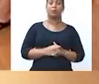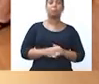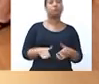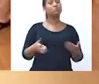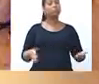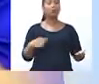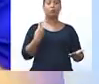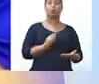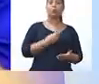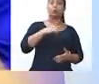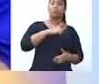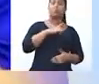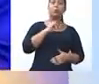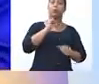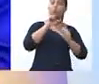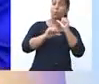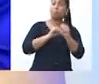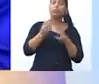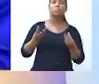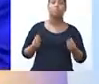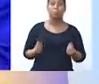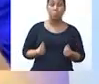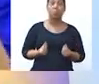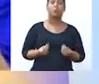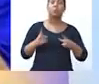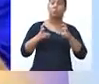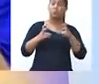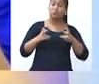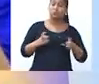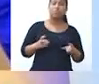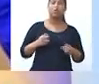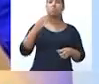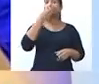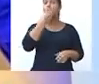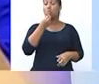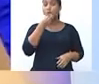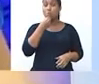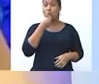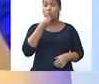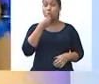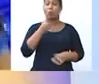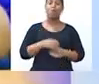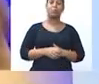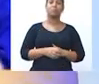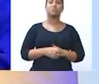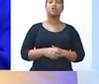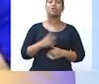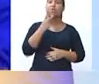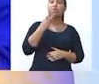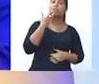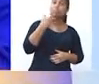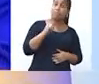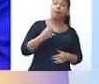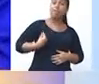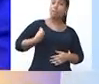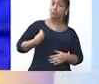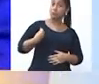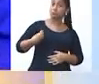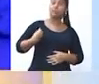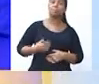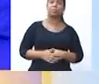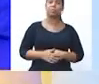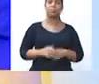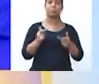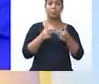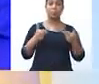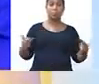assim, a gente tem uma mudança muito grande, a gente vê isso, né? Os homens sendo mais pais, mais presentes. Exato. Mas tem